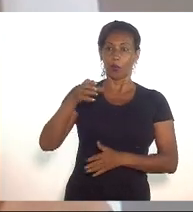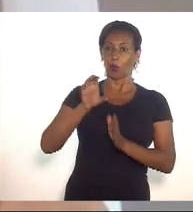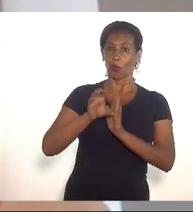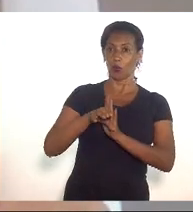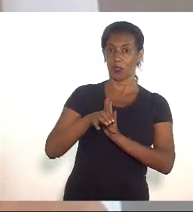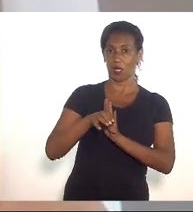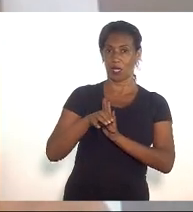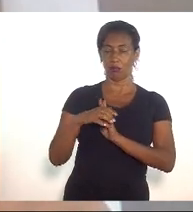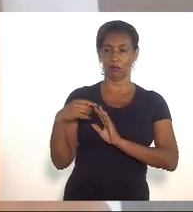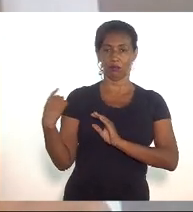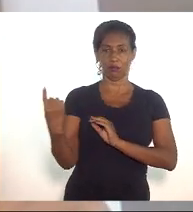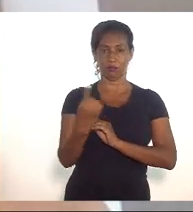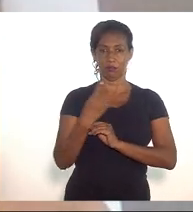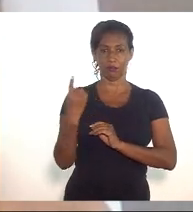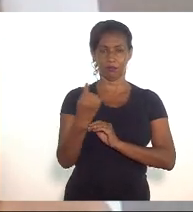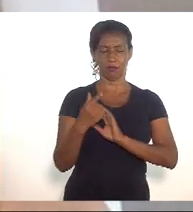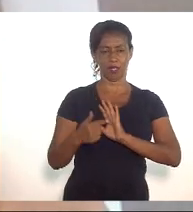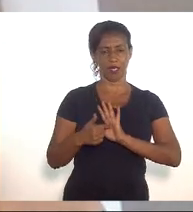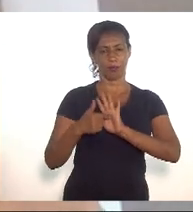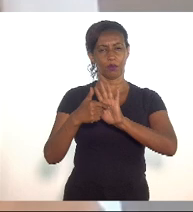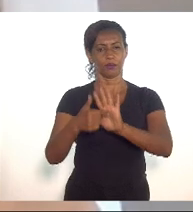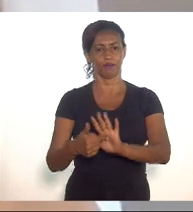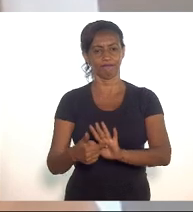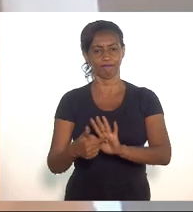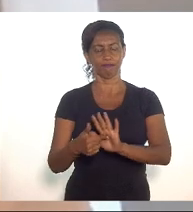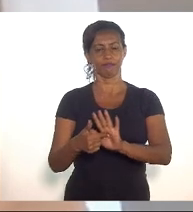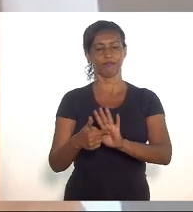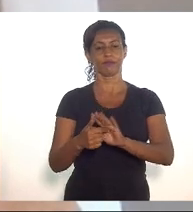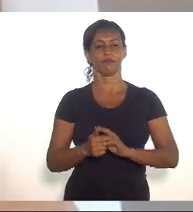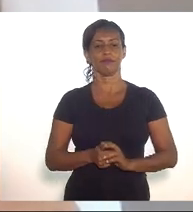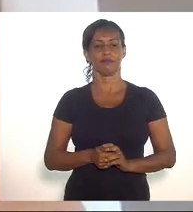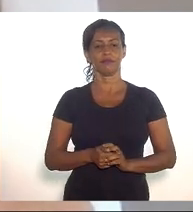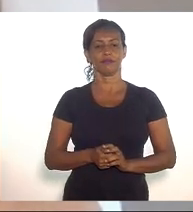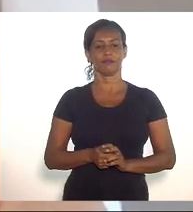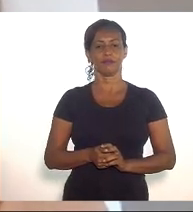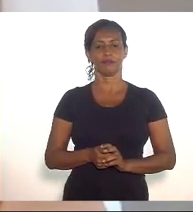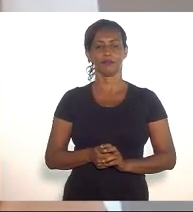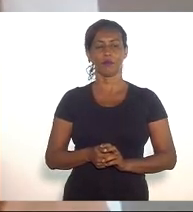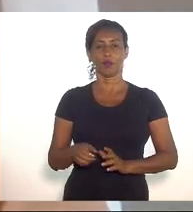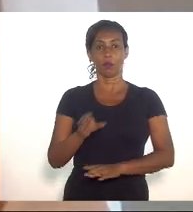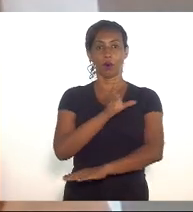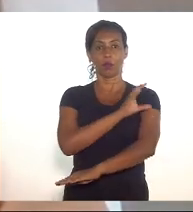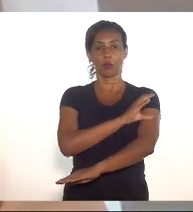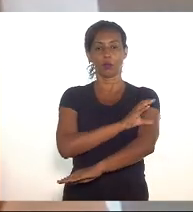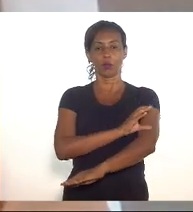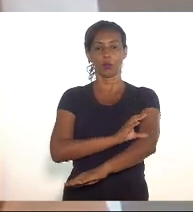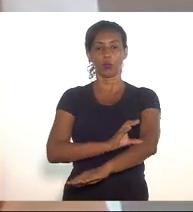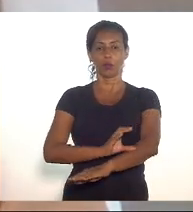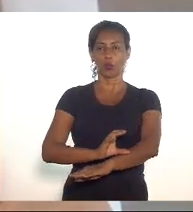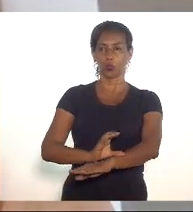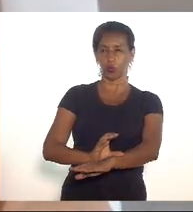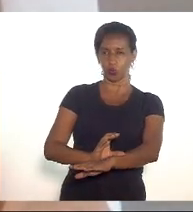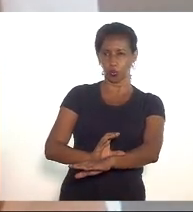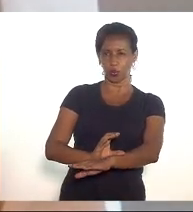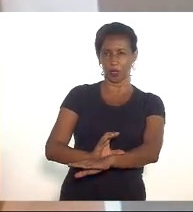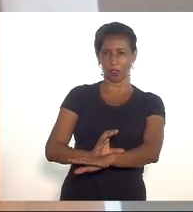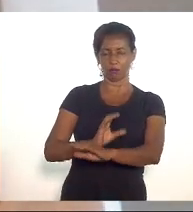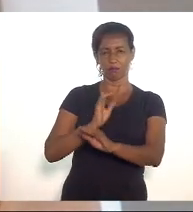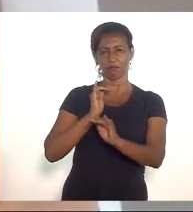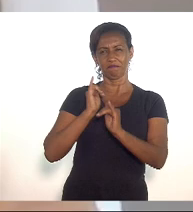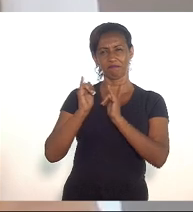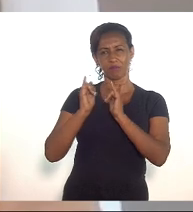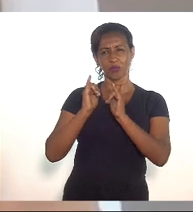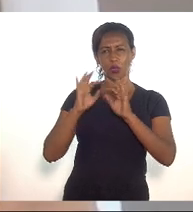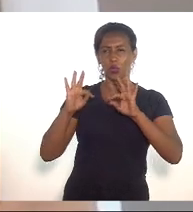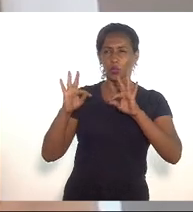conceitual, é tentar construir uma cultura de que essas ações todas